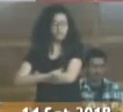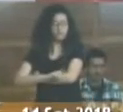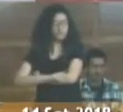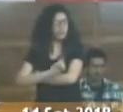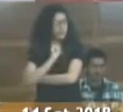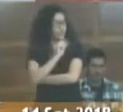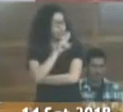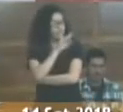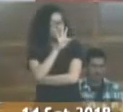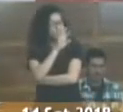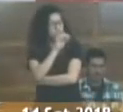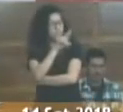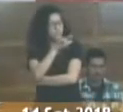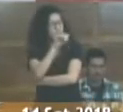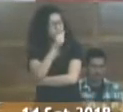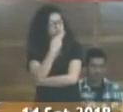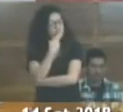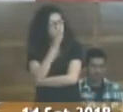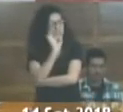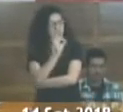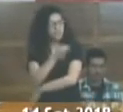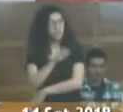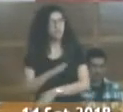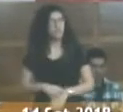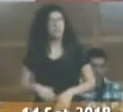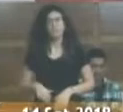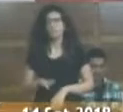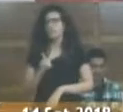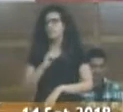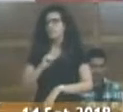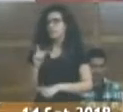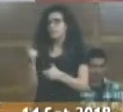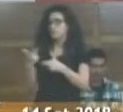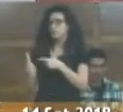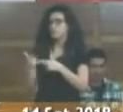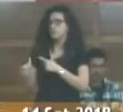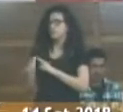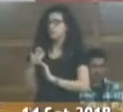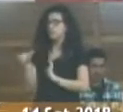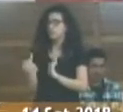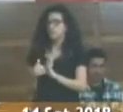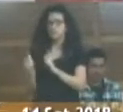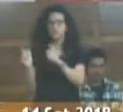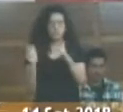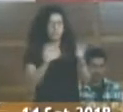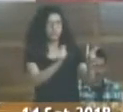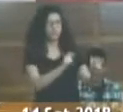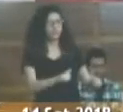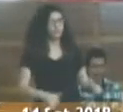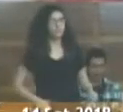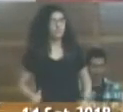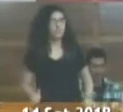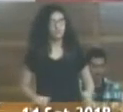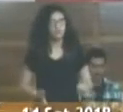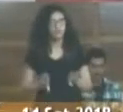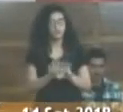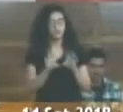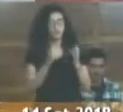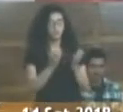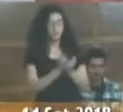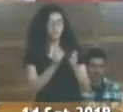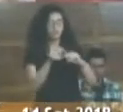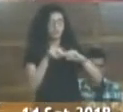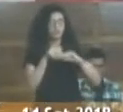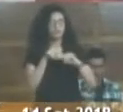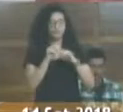que a Vitória colocou aqui é o que a maioria das comunidades tradicionais aqui da região sofre, e a nossa luta é justamente por essas coisas,